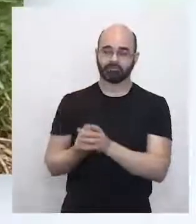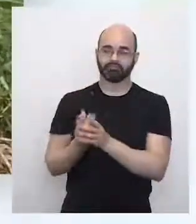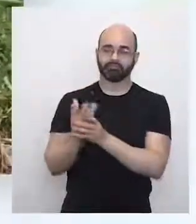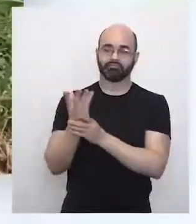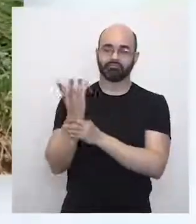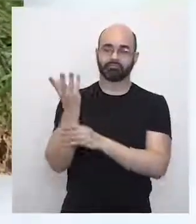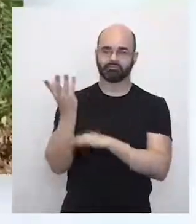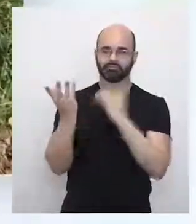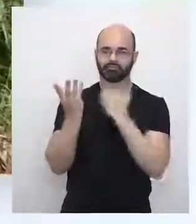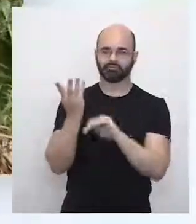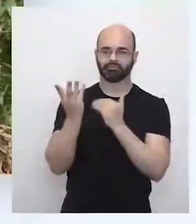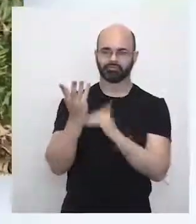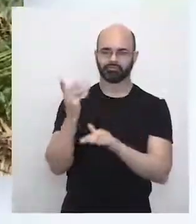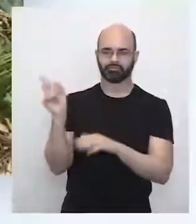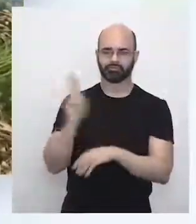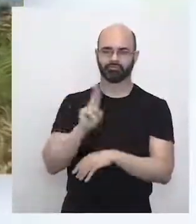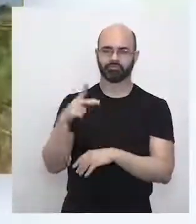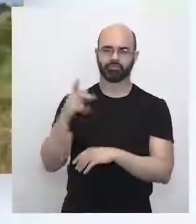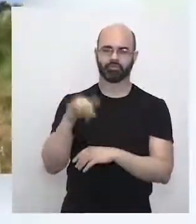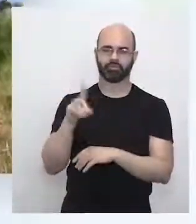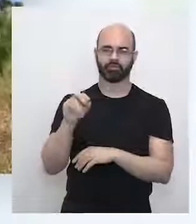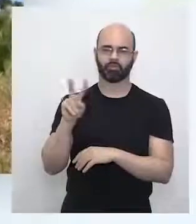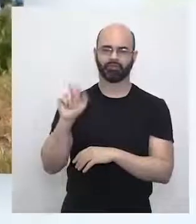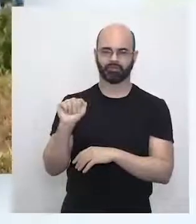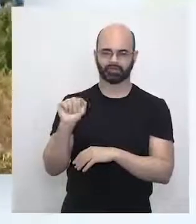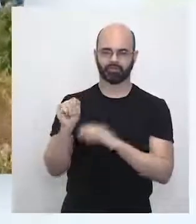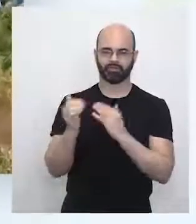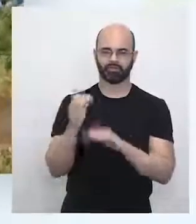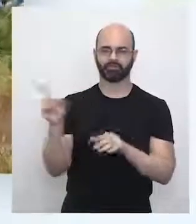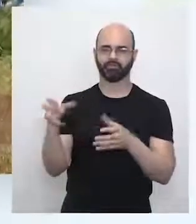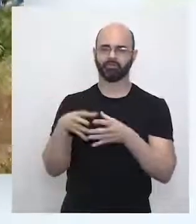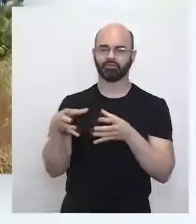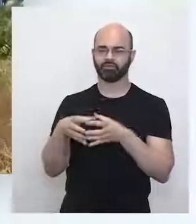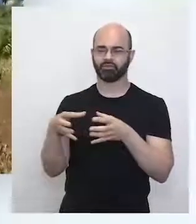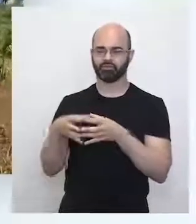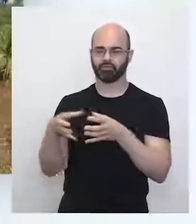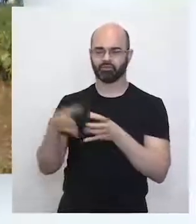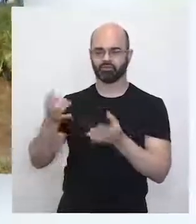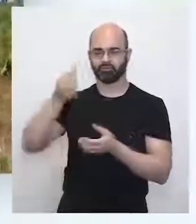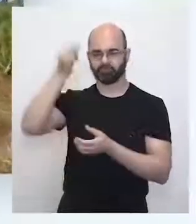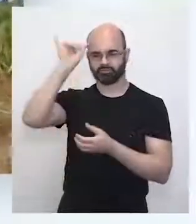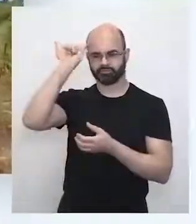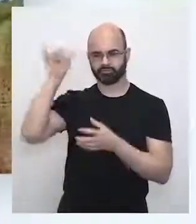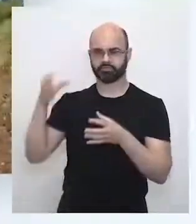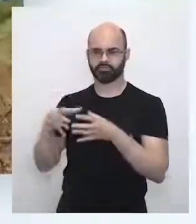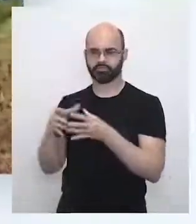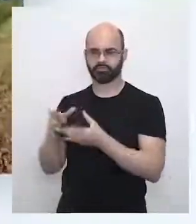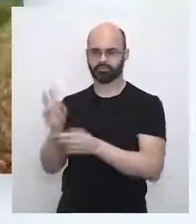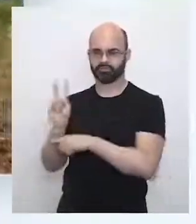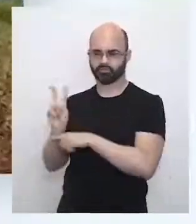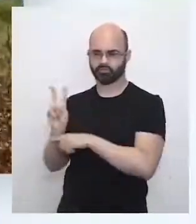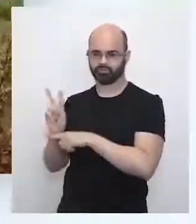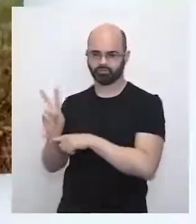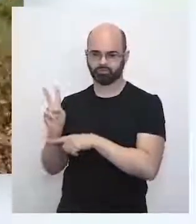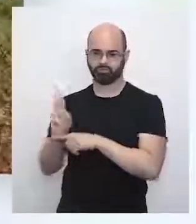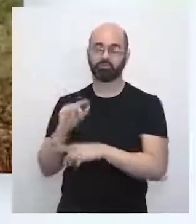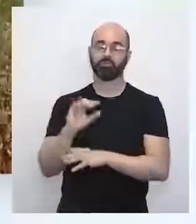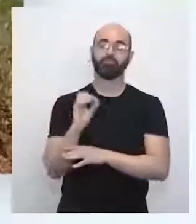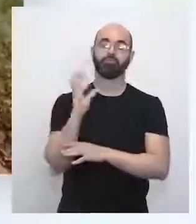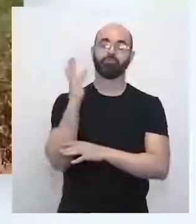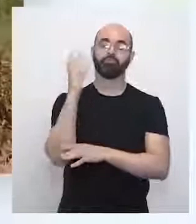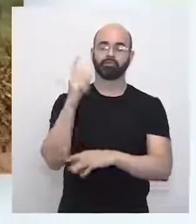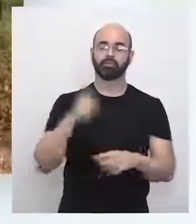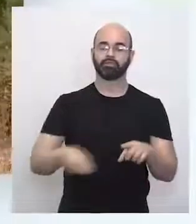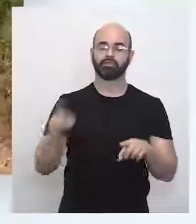babaçu, chamadas aqui de pindova, feita pelos pecuaristas, interrompe o ciclo natural de reprodução da